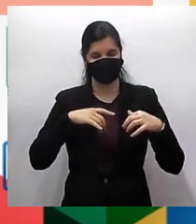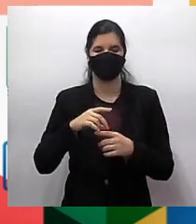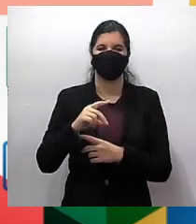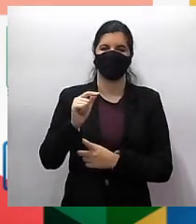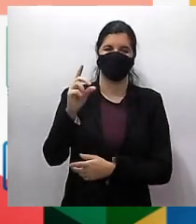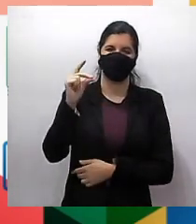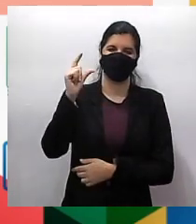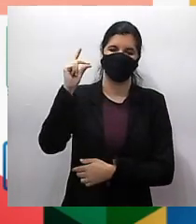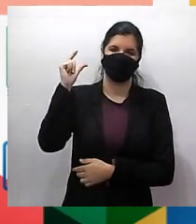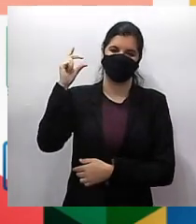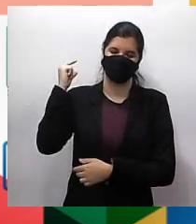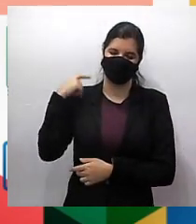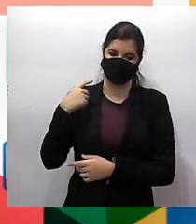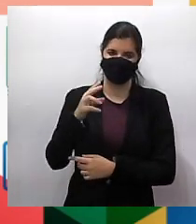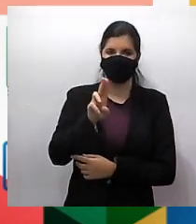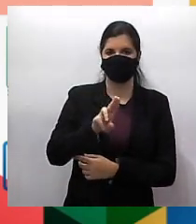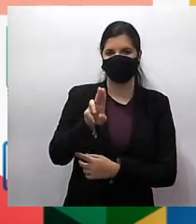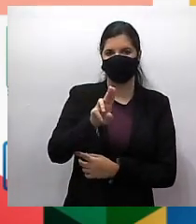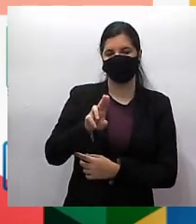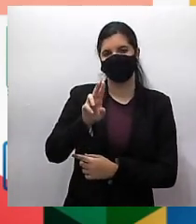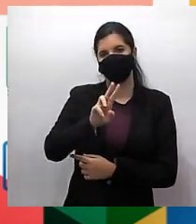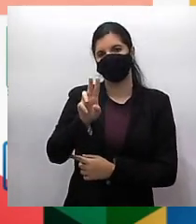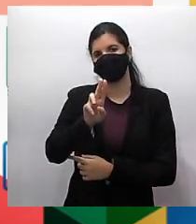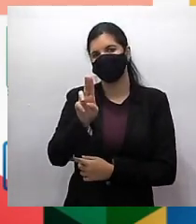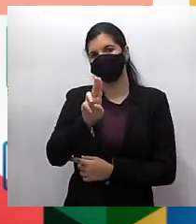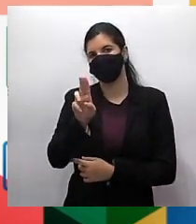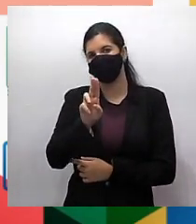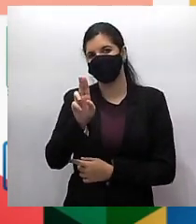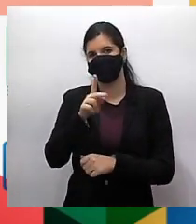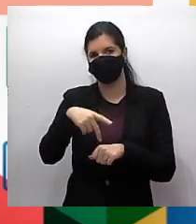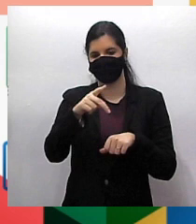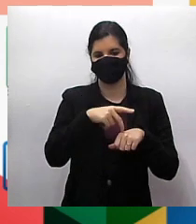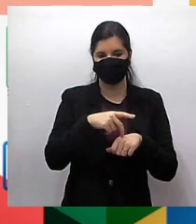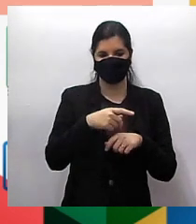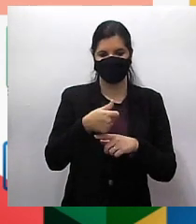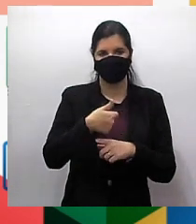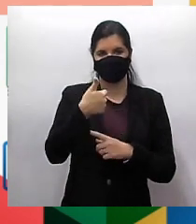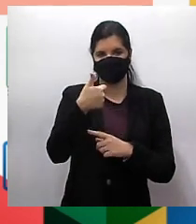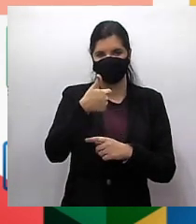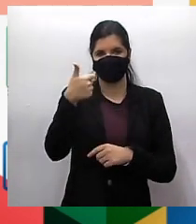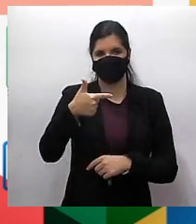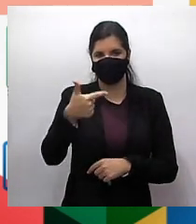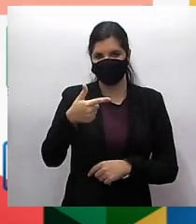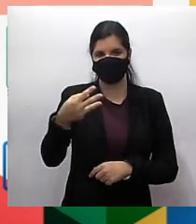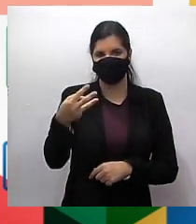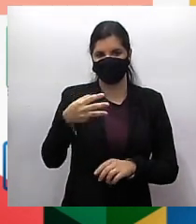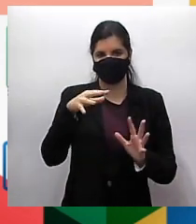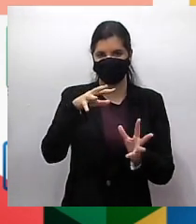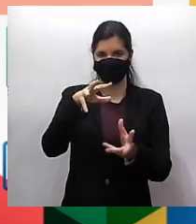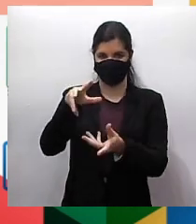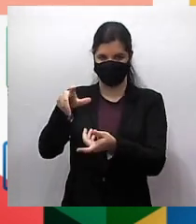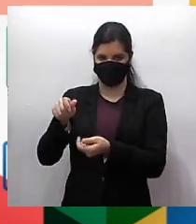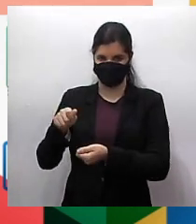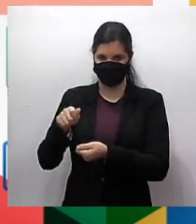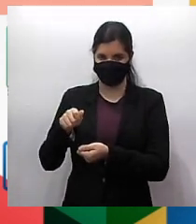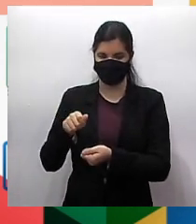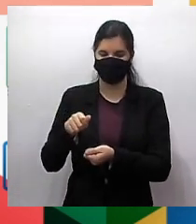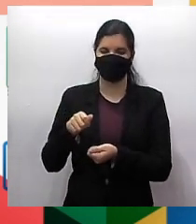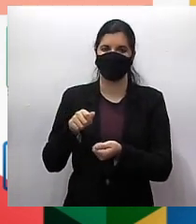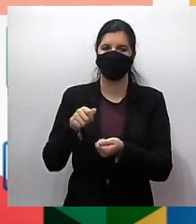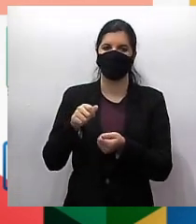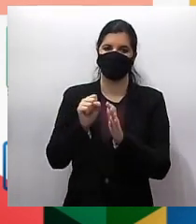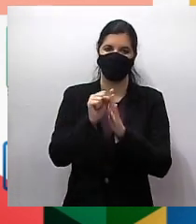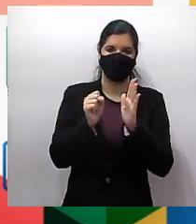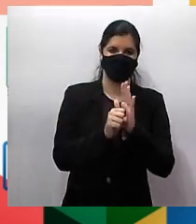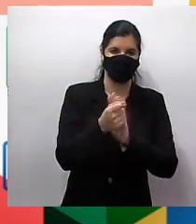tempo se usou uma nomenclatura em chamar os países em primeiro, segundo e terceiro mundo. Na verdade, todo o